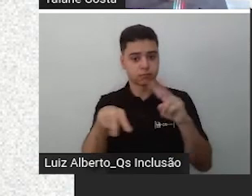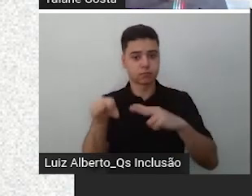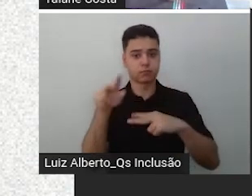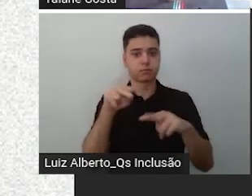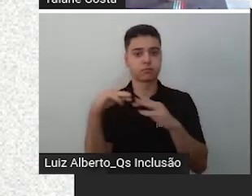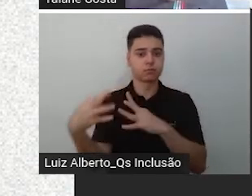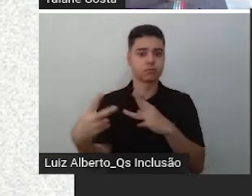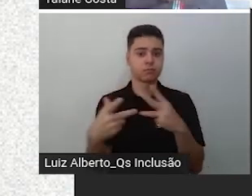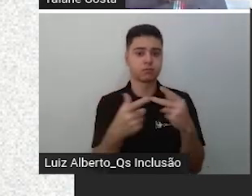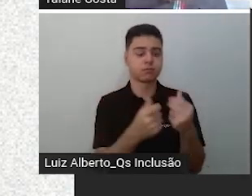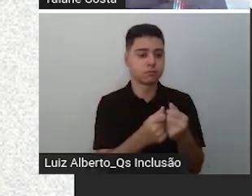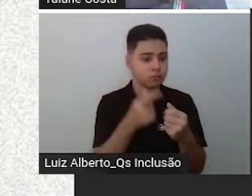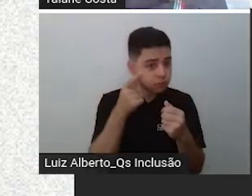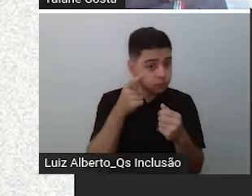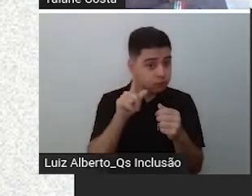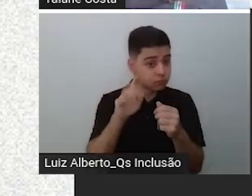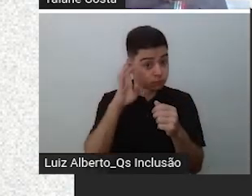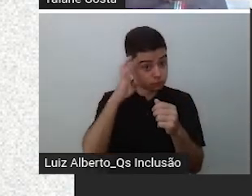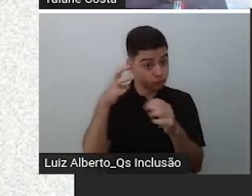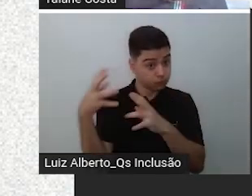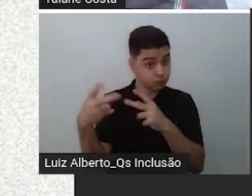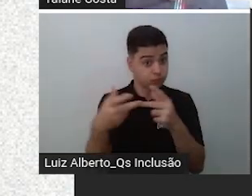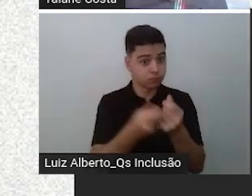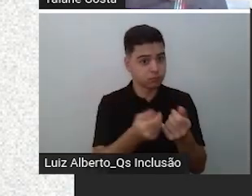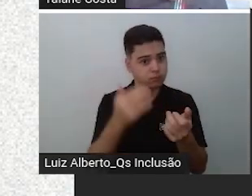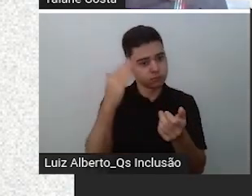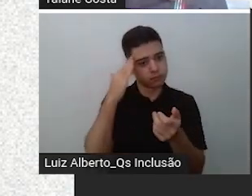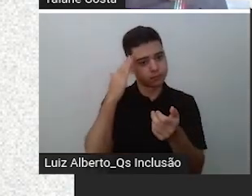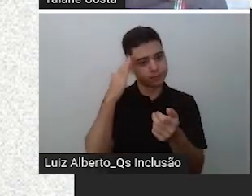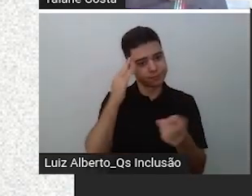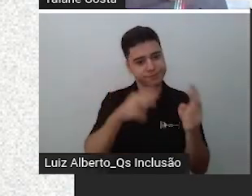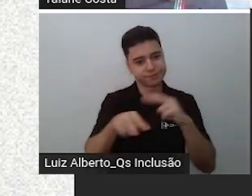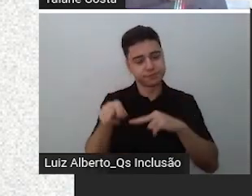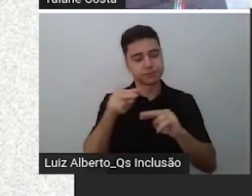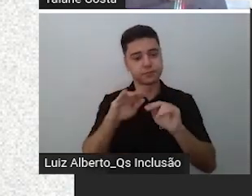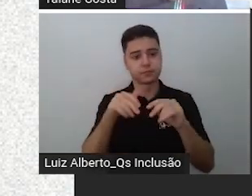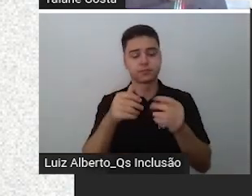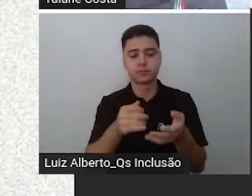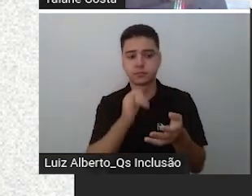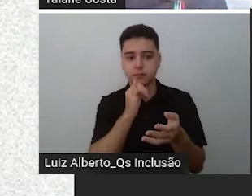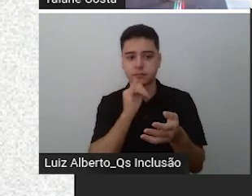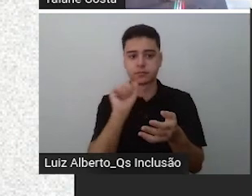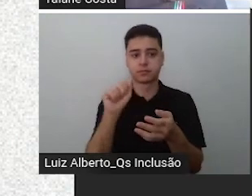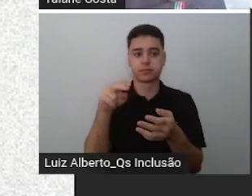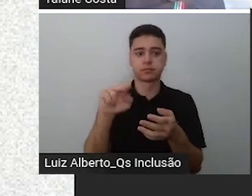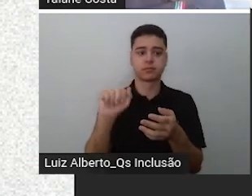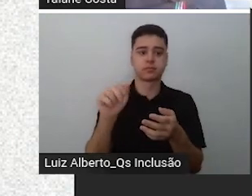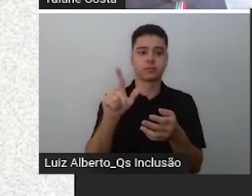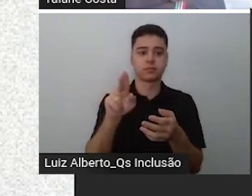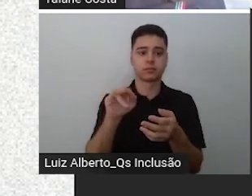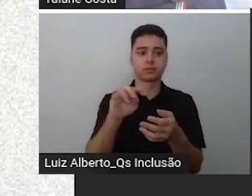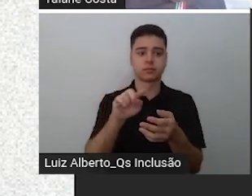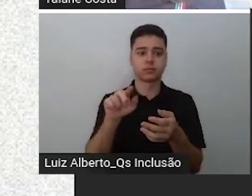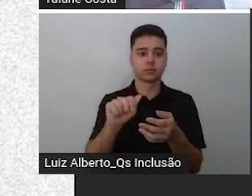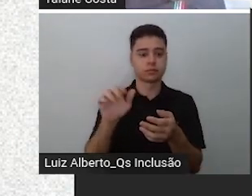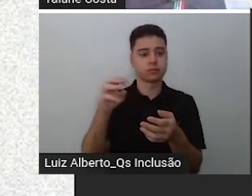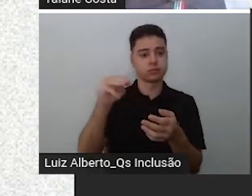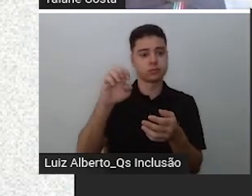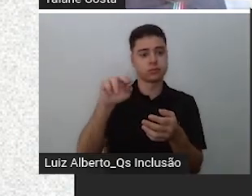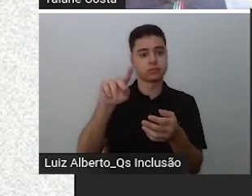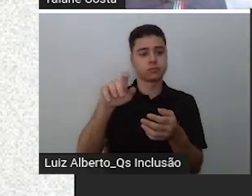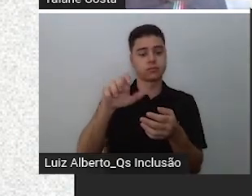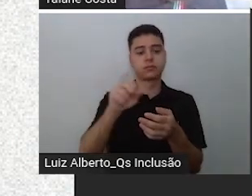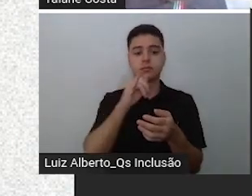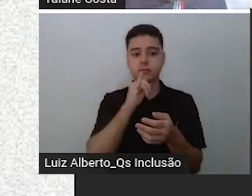consegue concretizar aquele saber, né? Então, a Ana Luísa Mendes Borges, que é uma